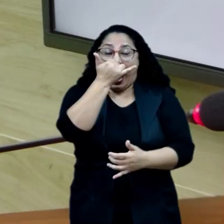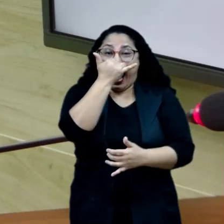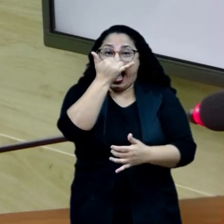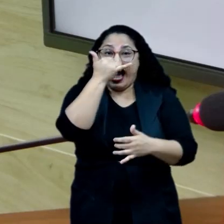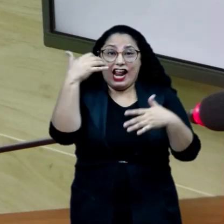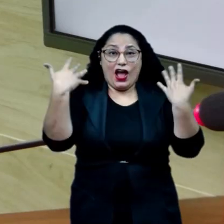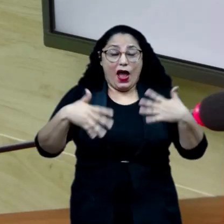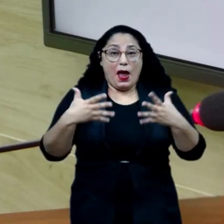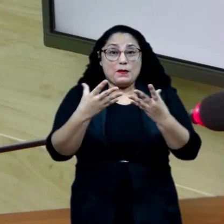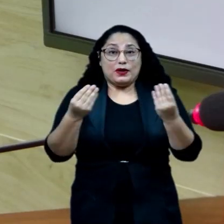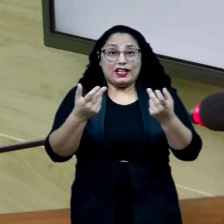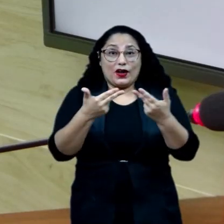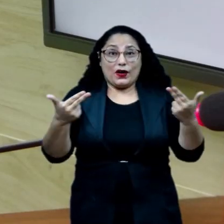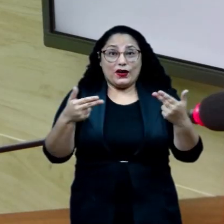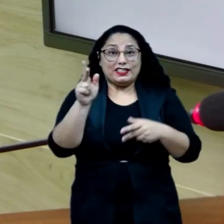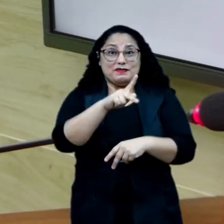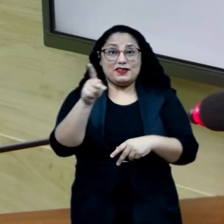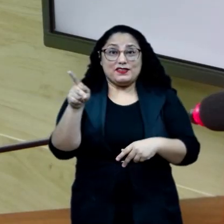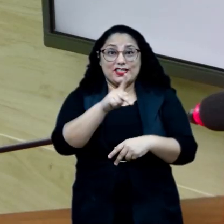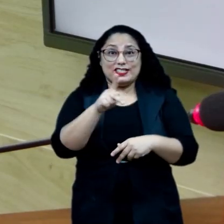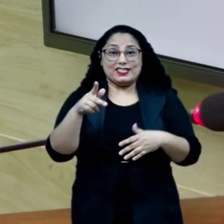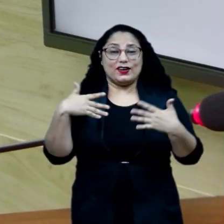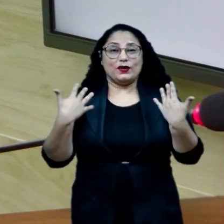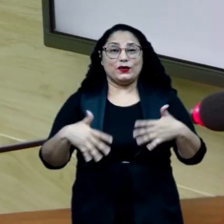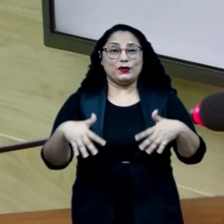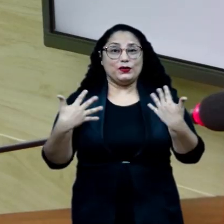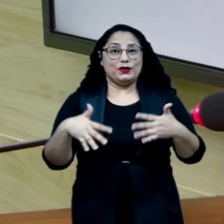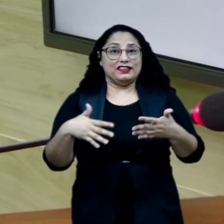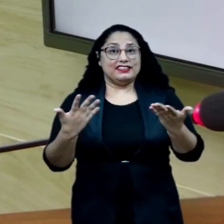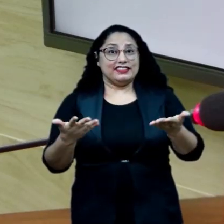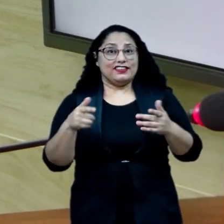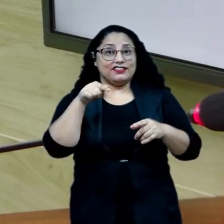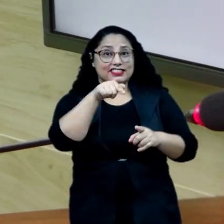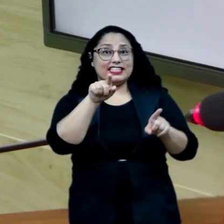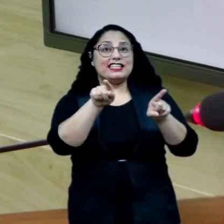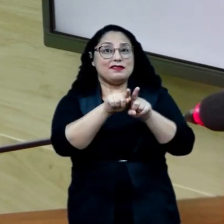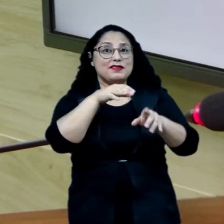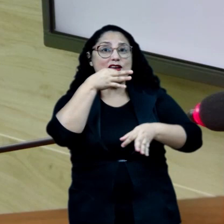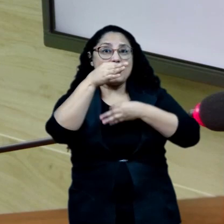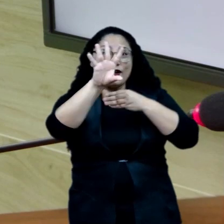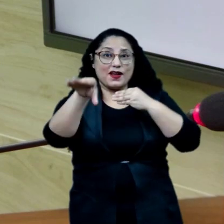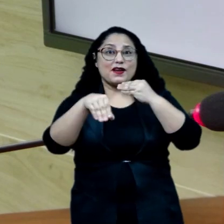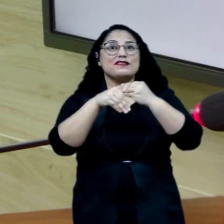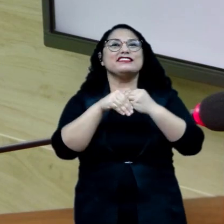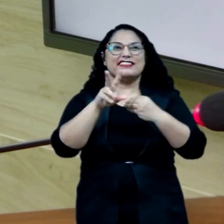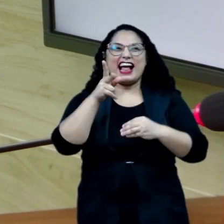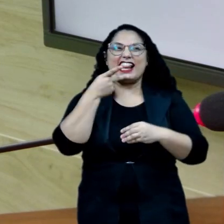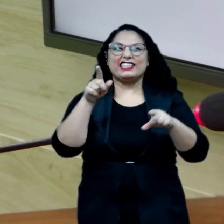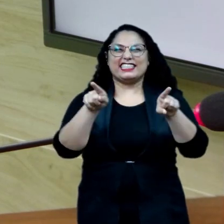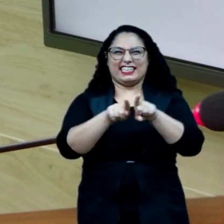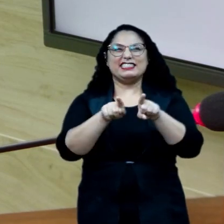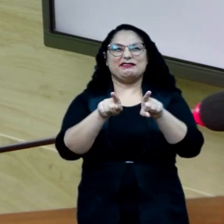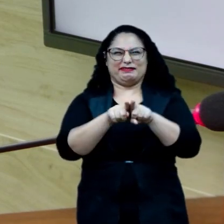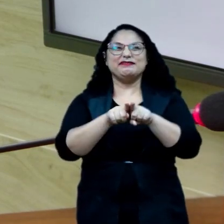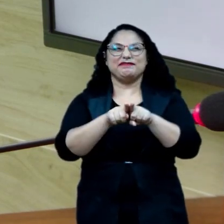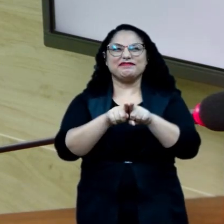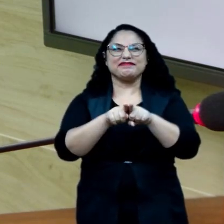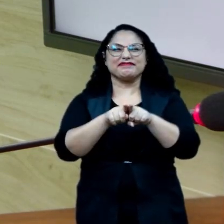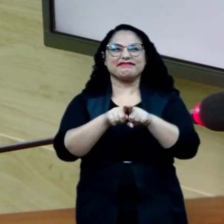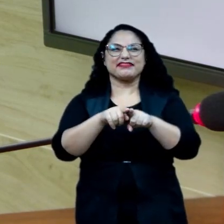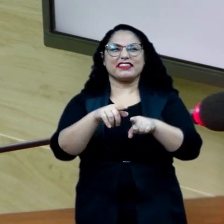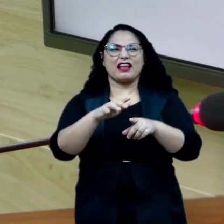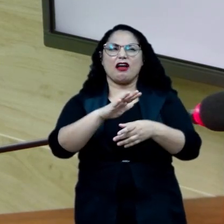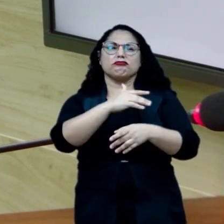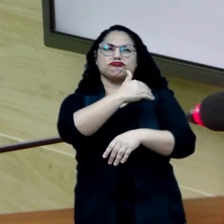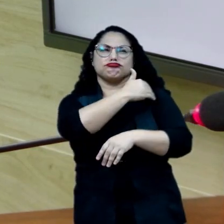é muita coisa, né, professor? É bastante, E, mas faz bom, parte. assim como você já mencionou na sua fala, né, de certa forma,